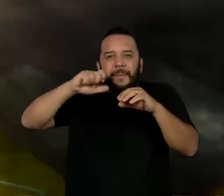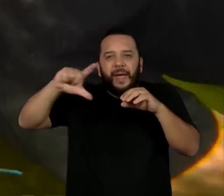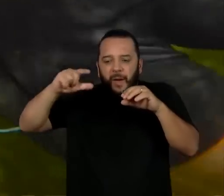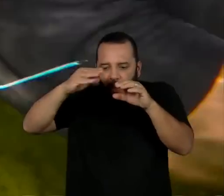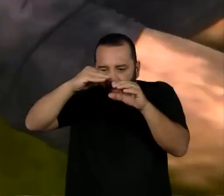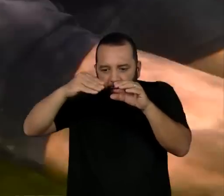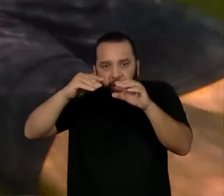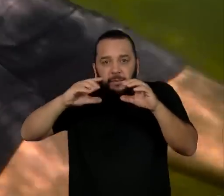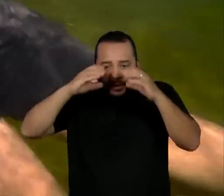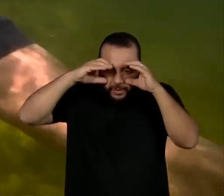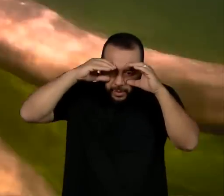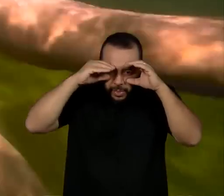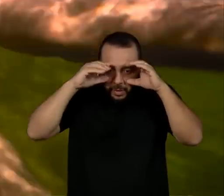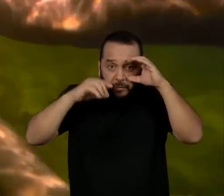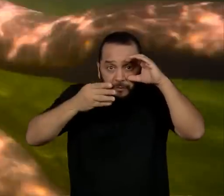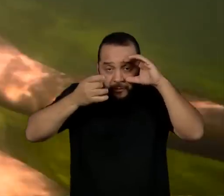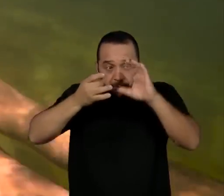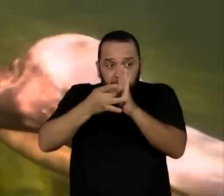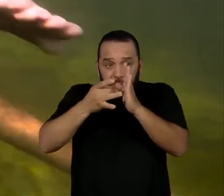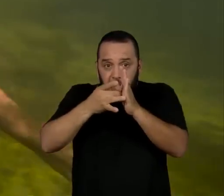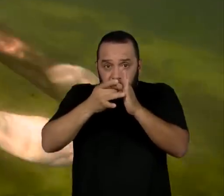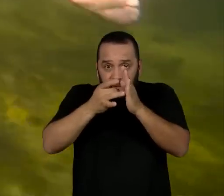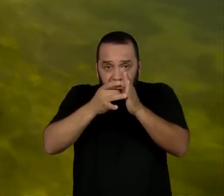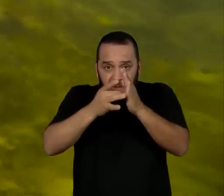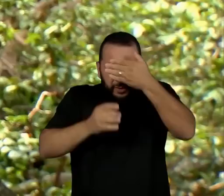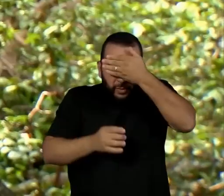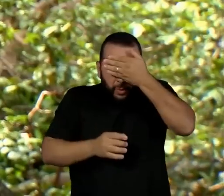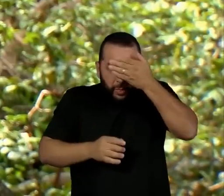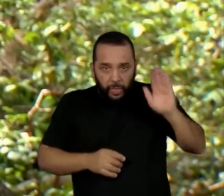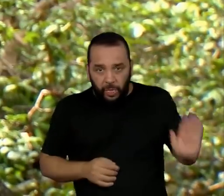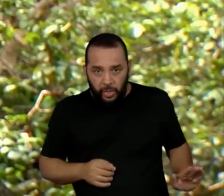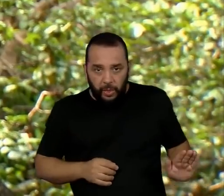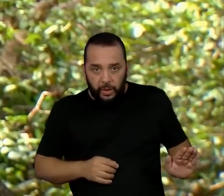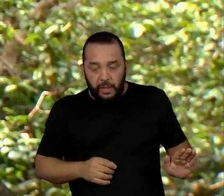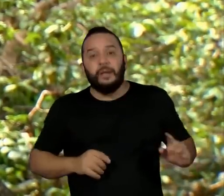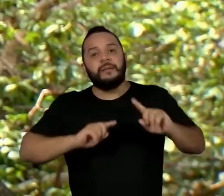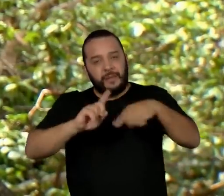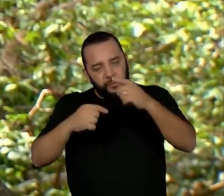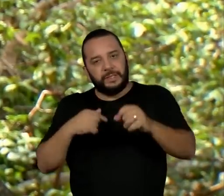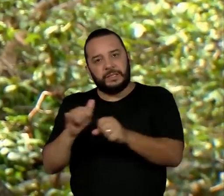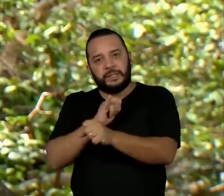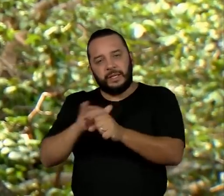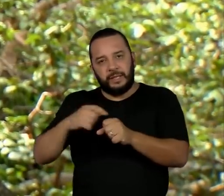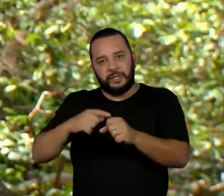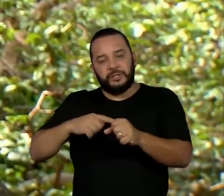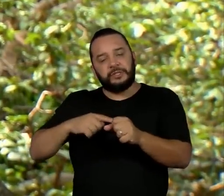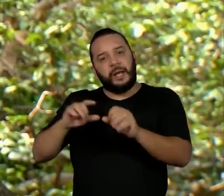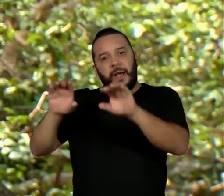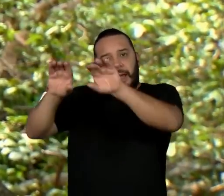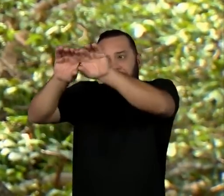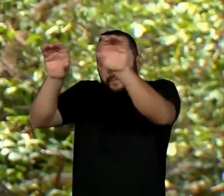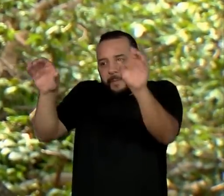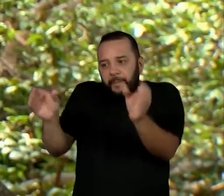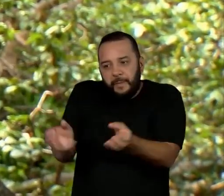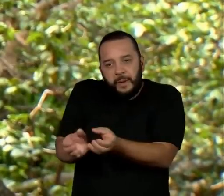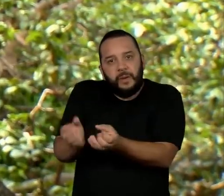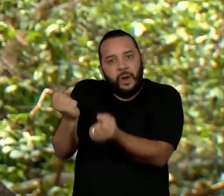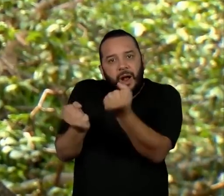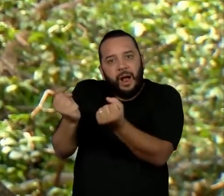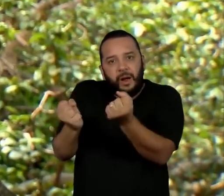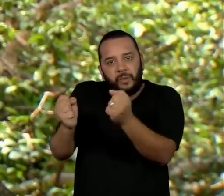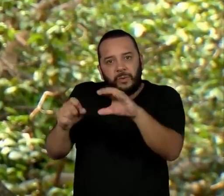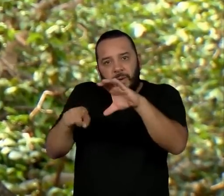atrás, em que eu fui documentar a eleição do Cerrado, do Mato Grosso, e desde então